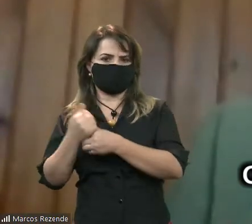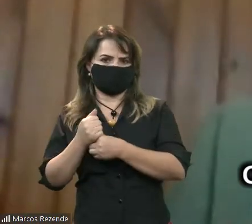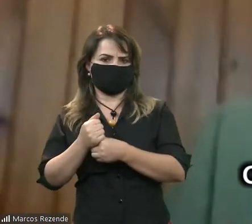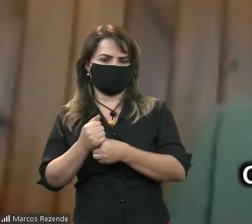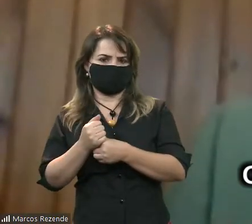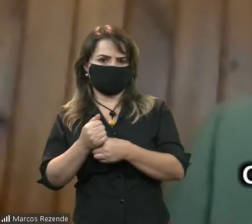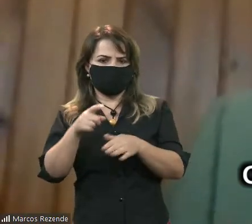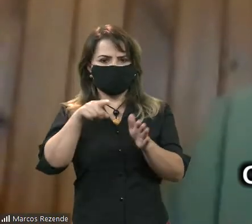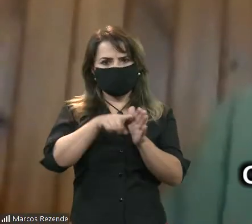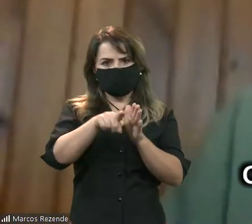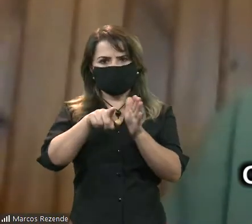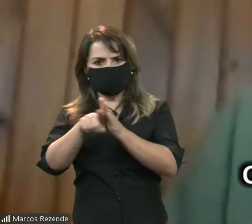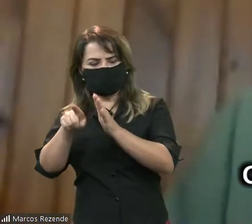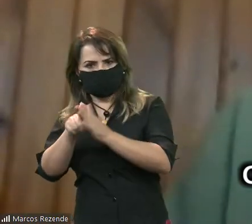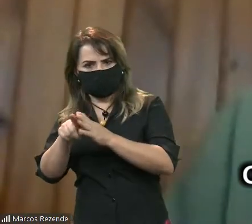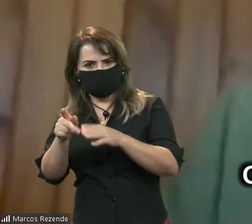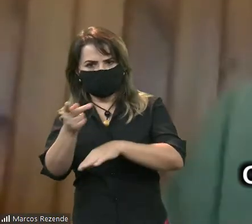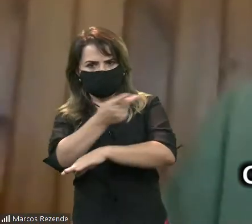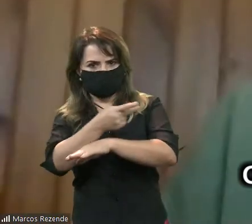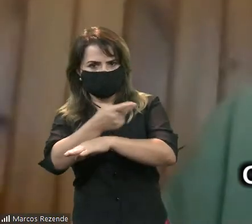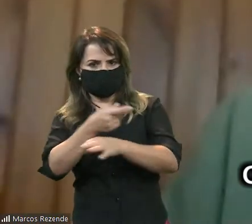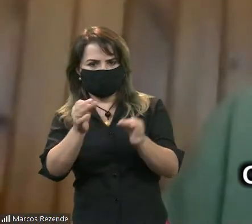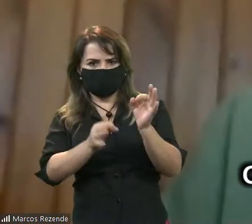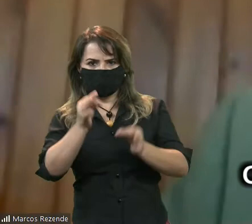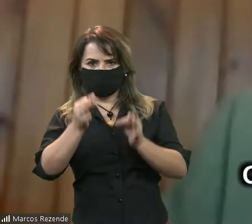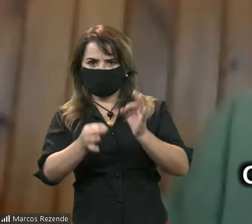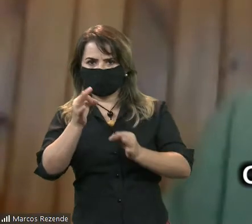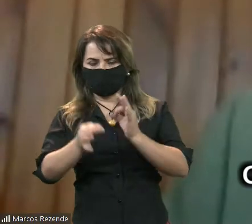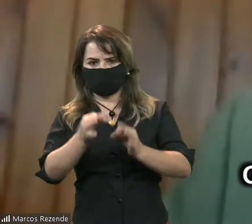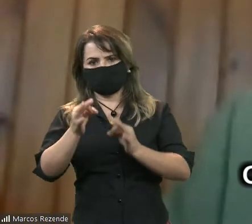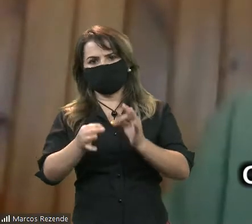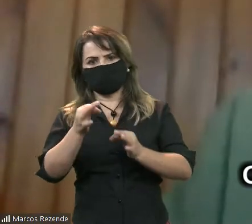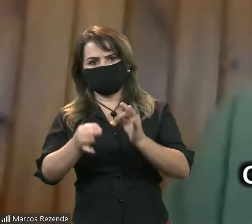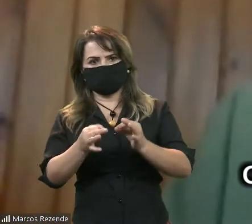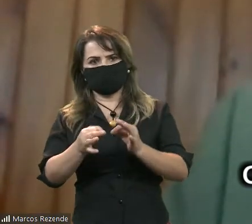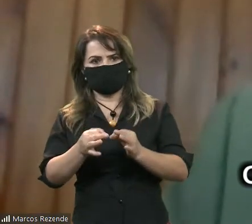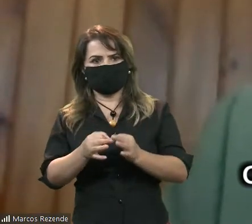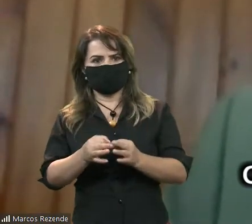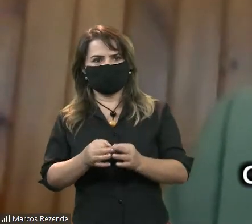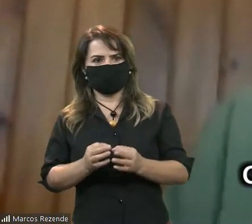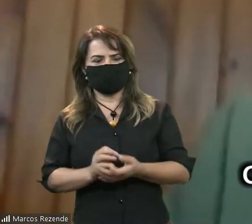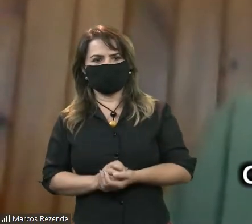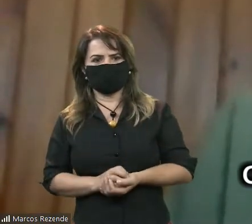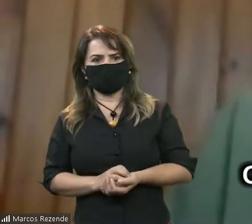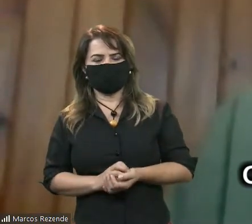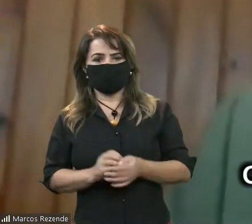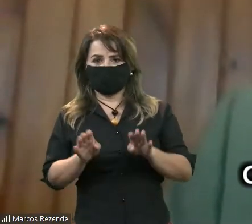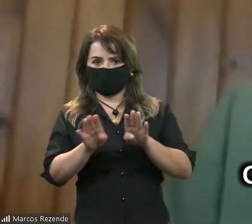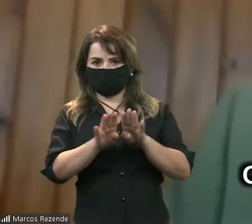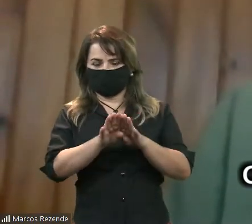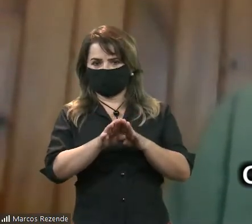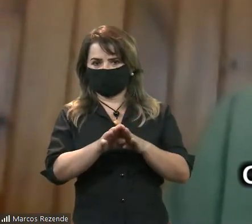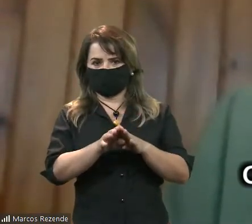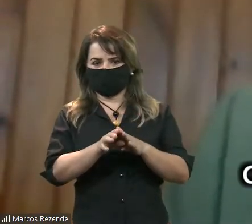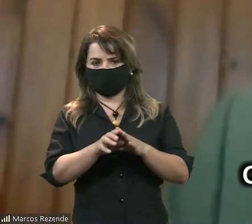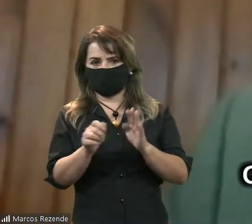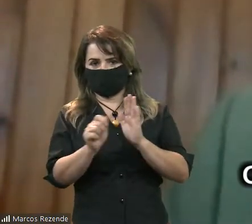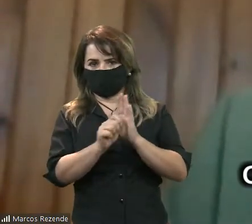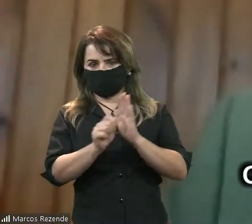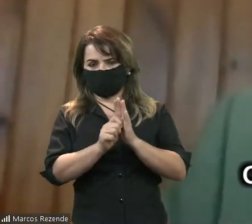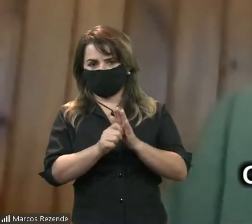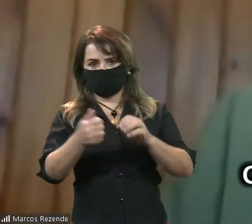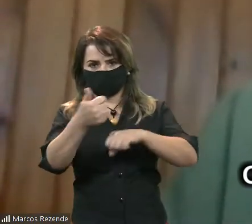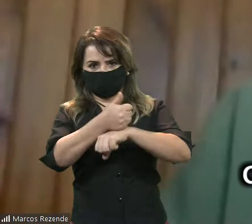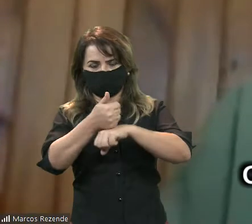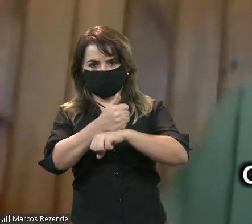a consulta à Procuradoria Jurídica e, no exercício da atividade profissional, Vossa Excelência realmente